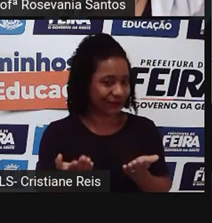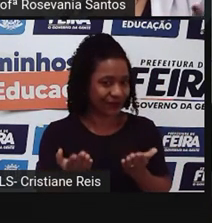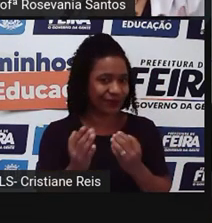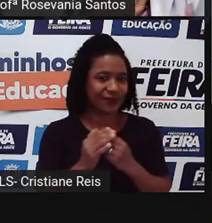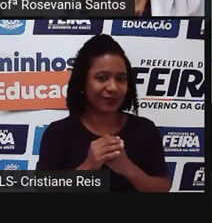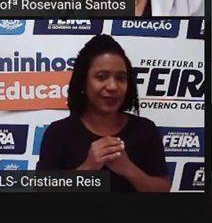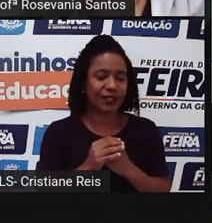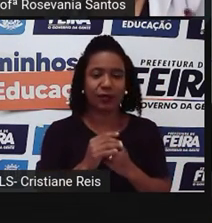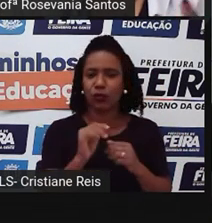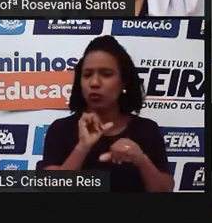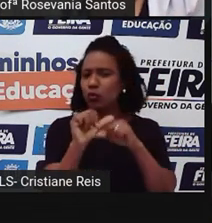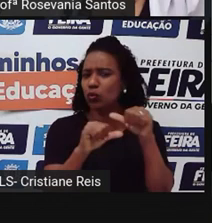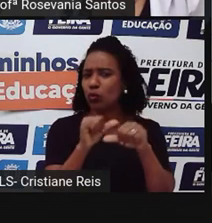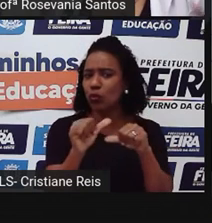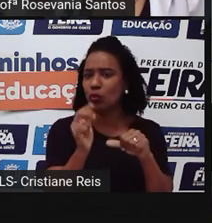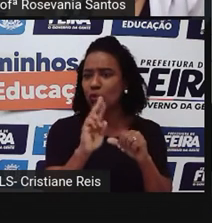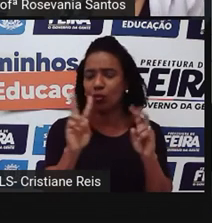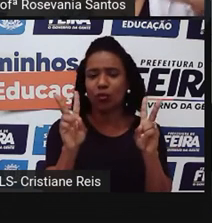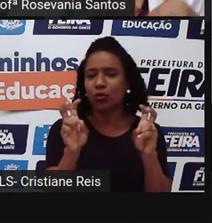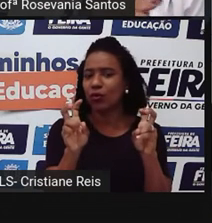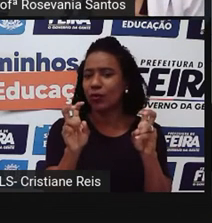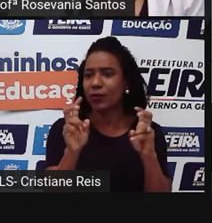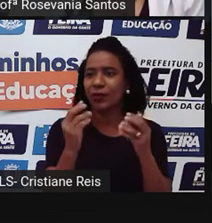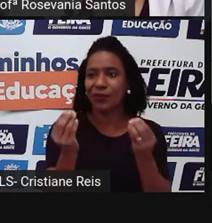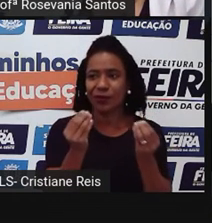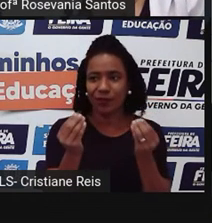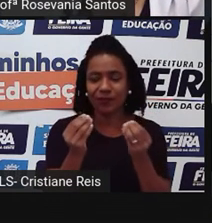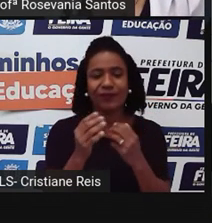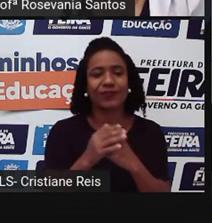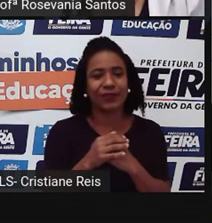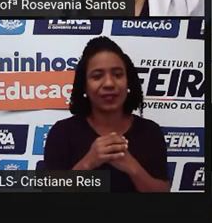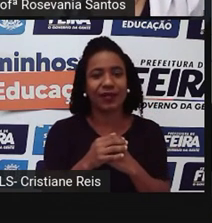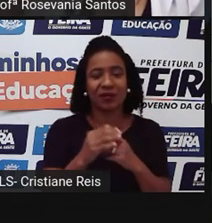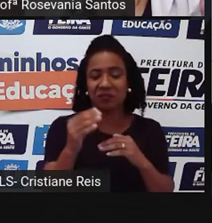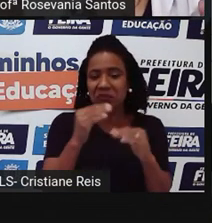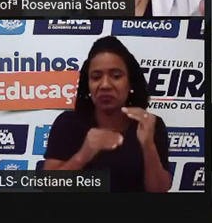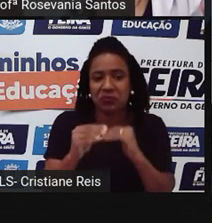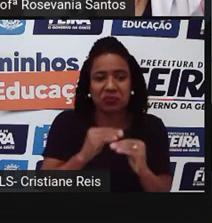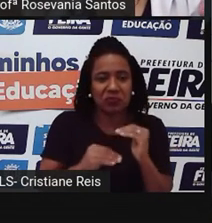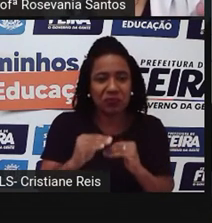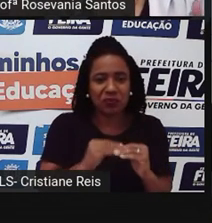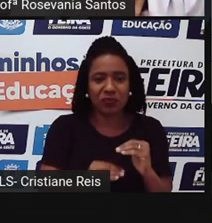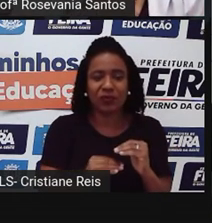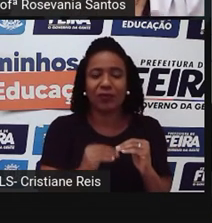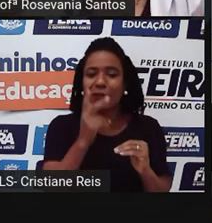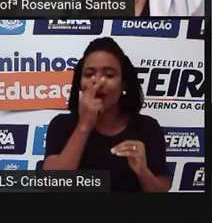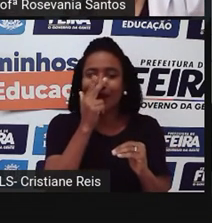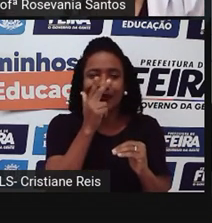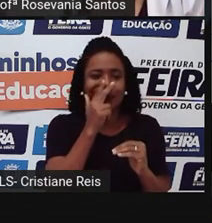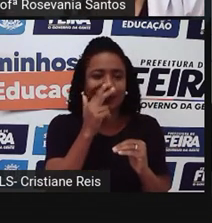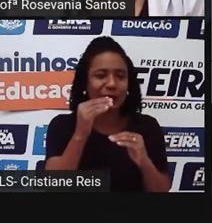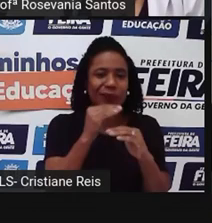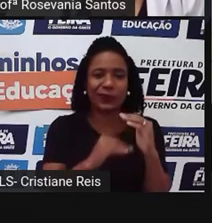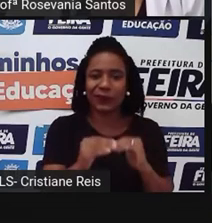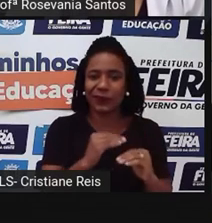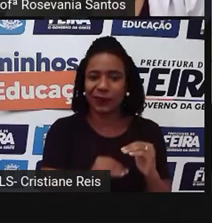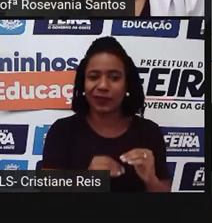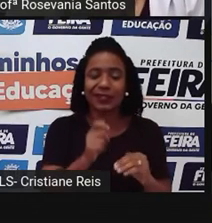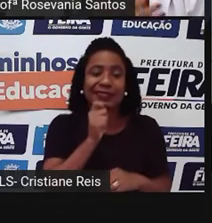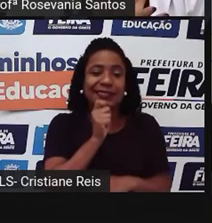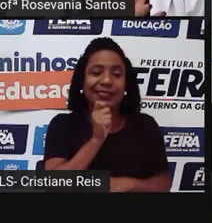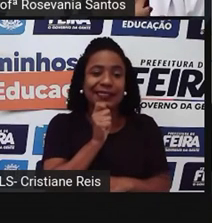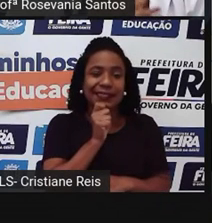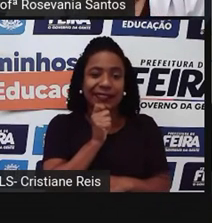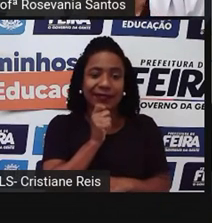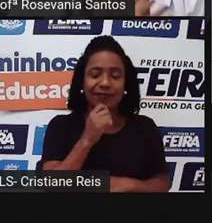né, antes, como a gente agregava subdesenvolvido, era que quase não tinha desenvolvimento, subdesenvolvido, então abaixo do desenvolvimento. Só